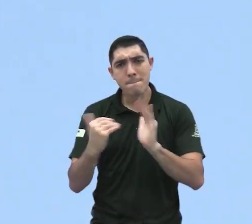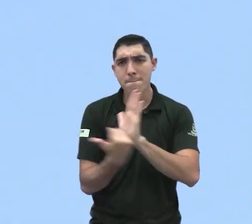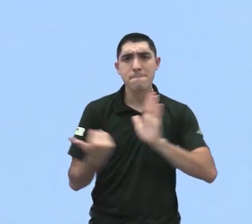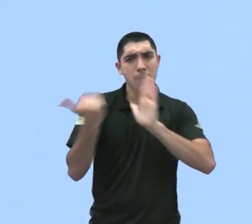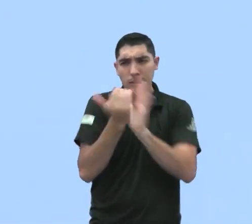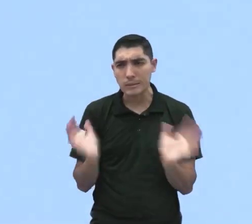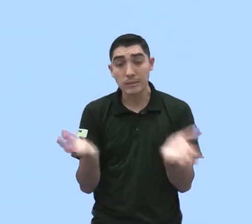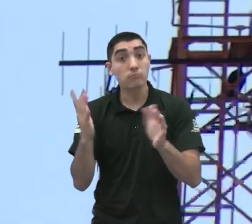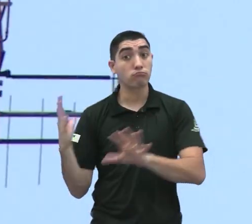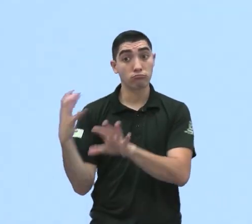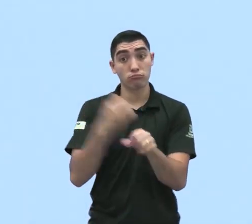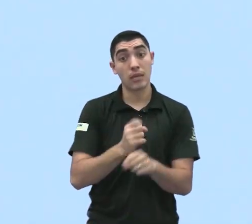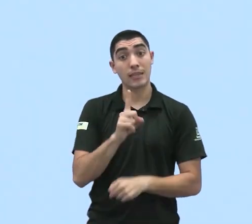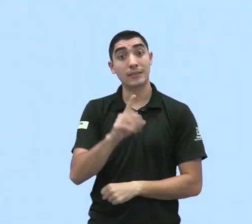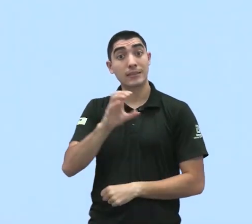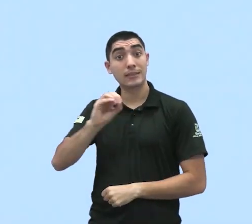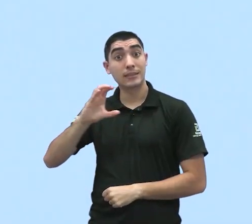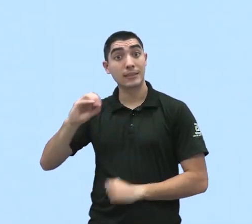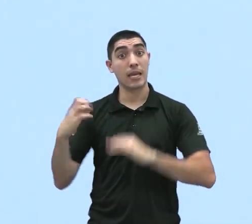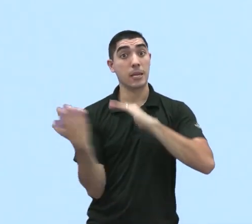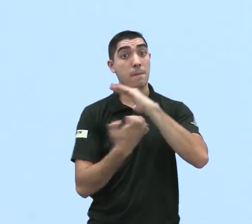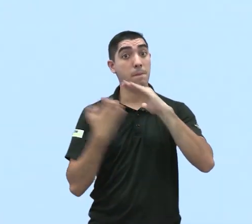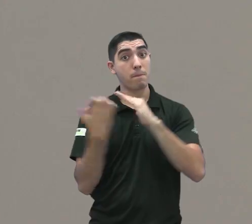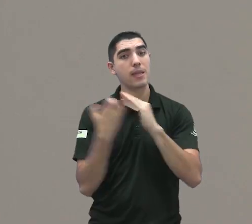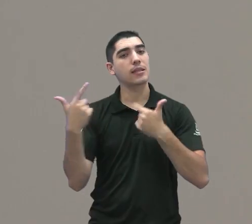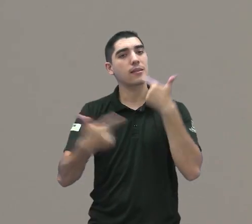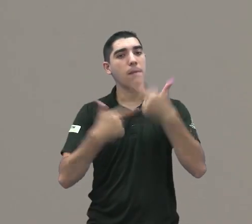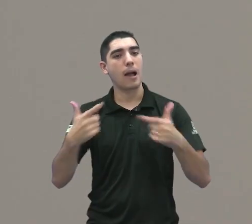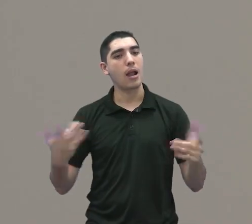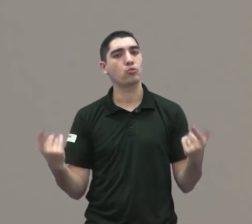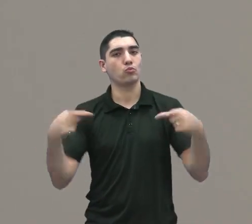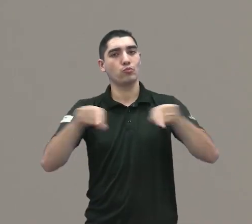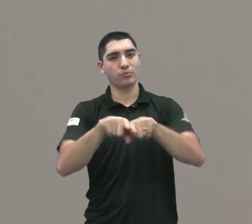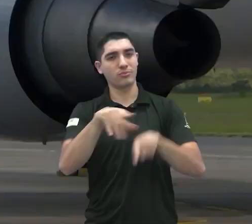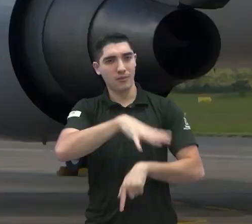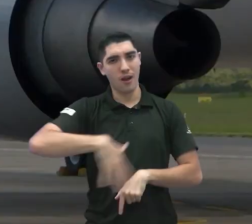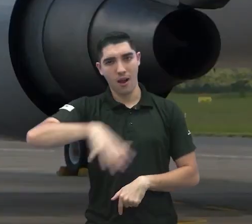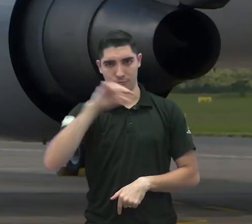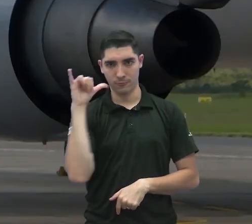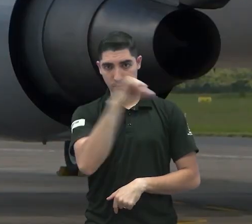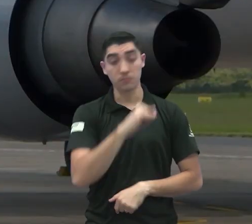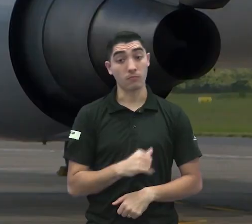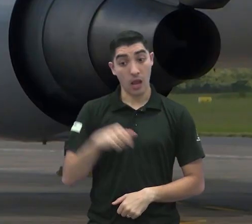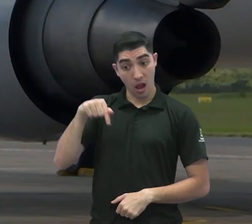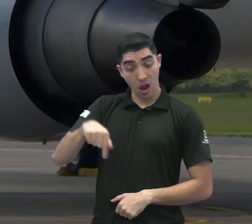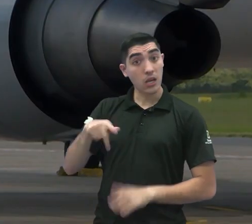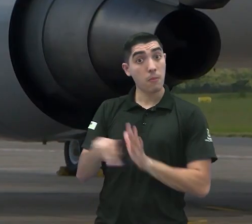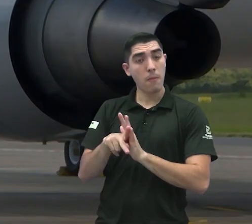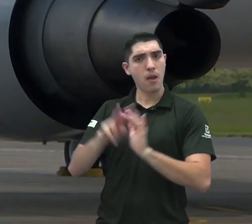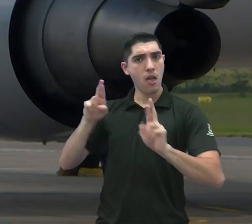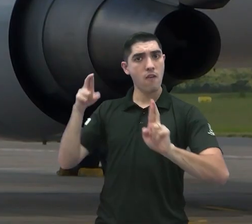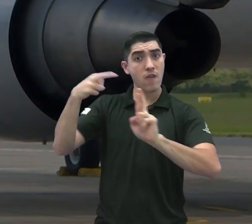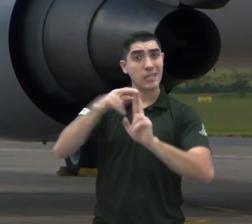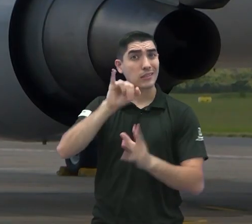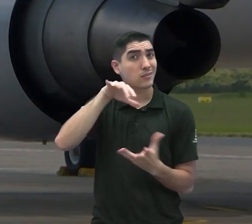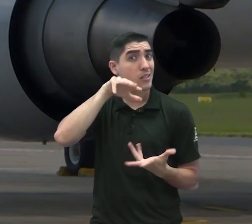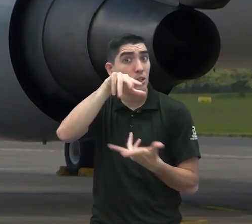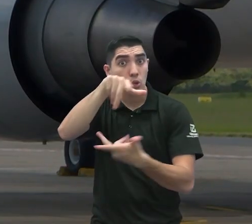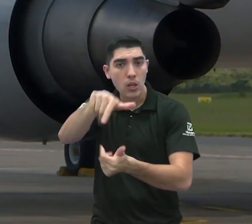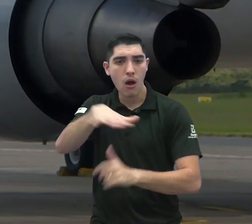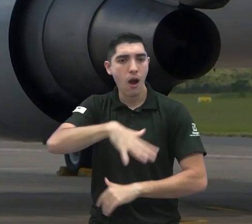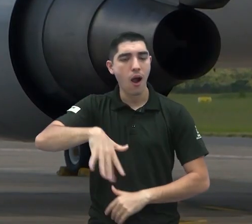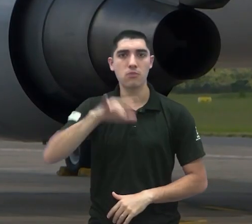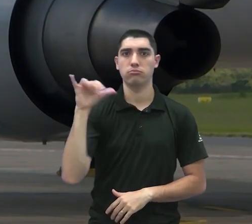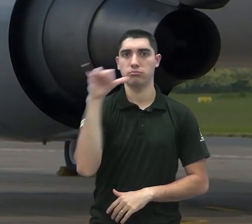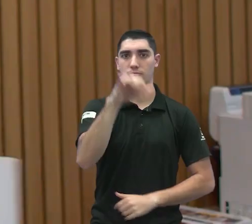que conta com mais de 100 empresas que atuam no setor. Como aponta o parlamentar, nossa cidade é uma referência internacional no ramo